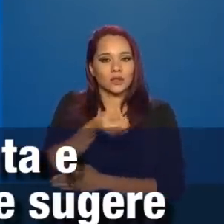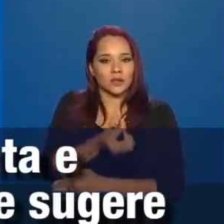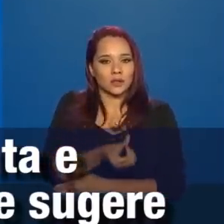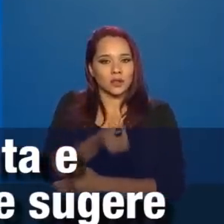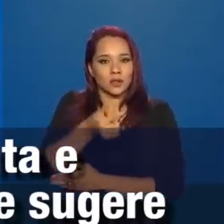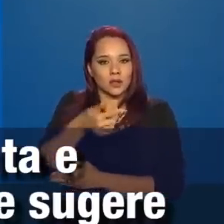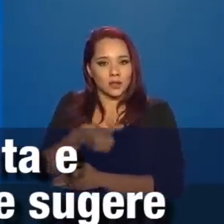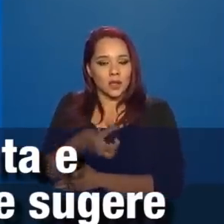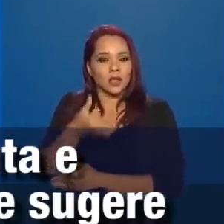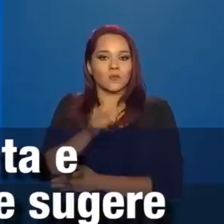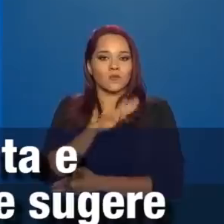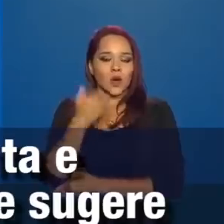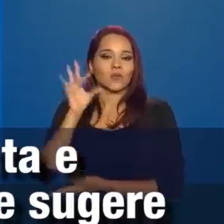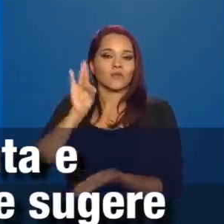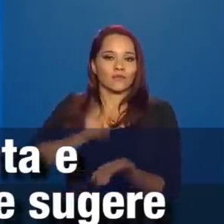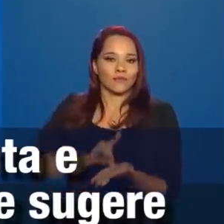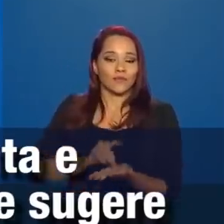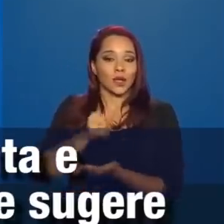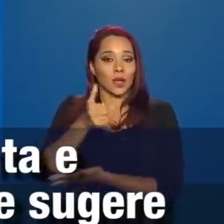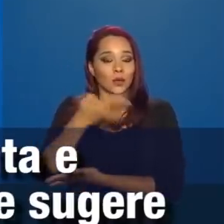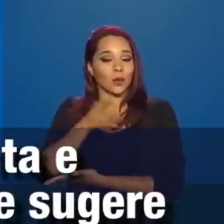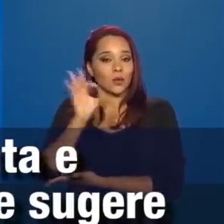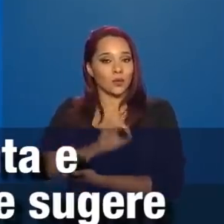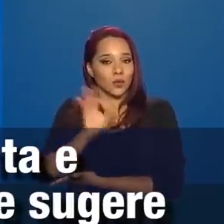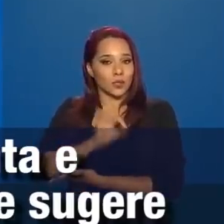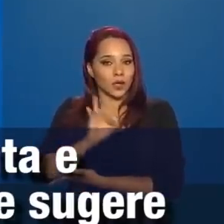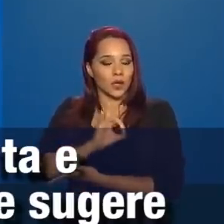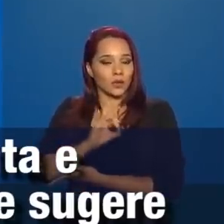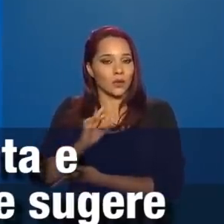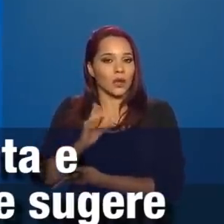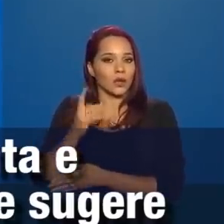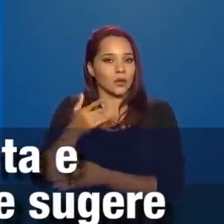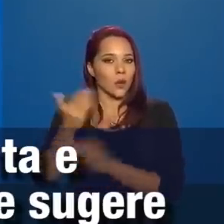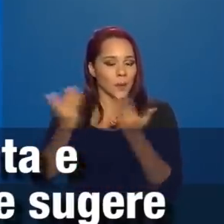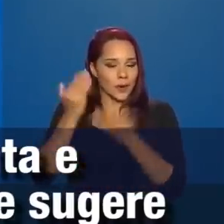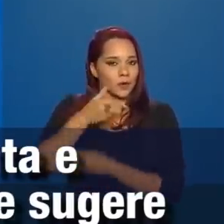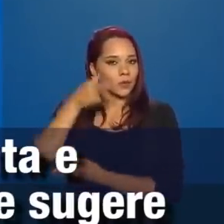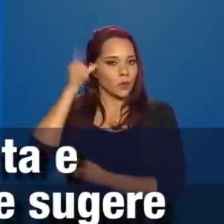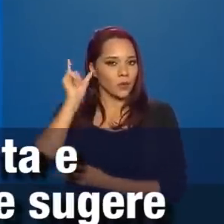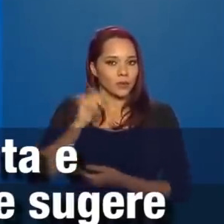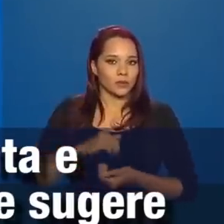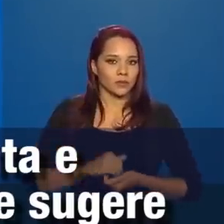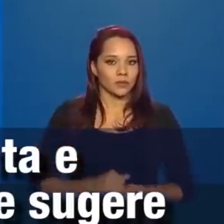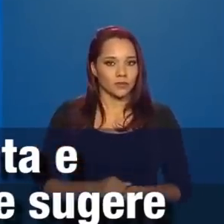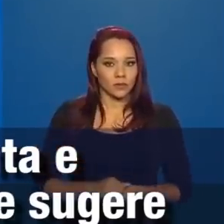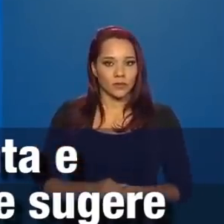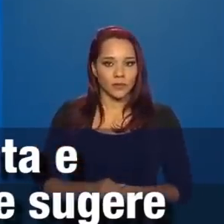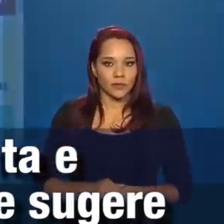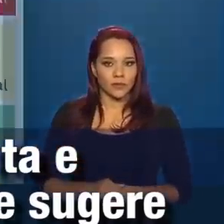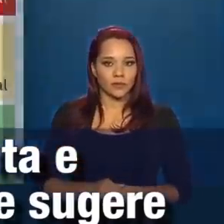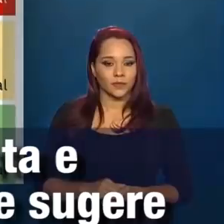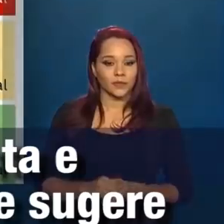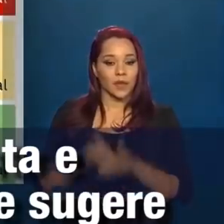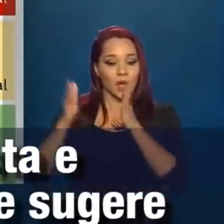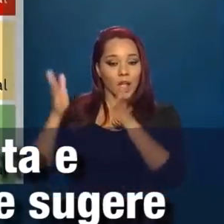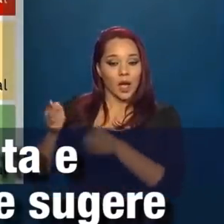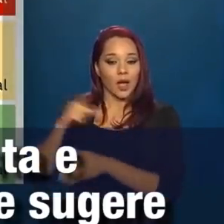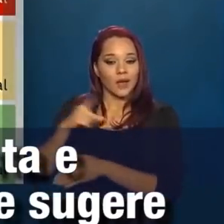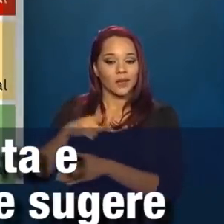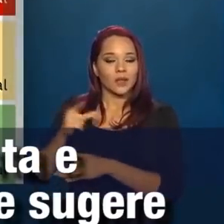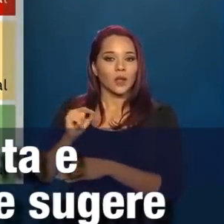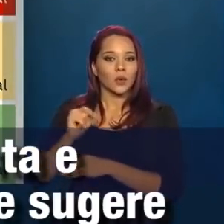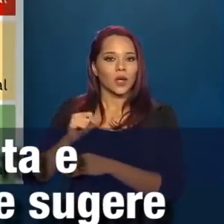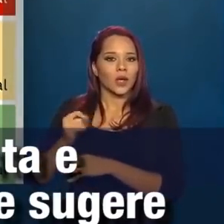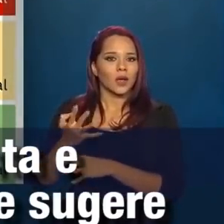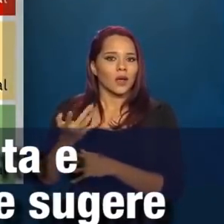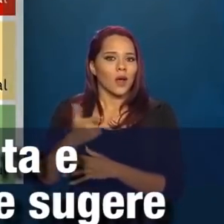óbitos confirmados, 14% de incremento em relação a ontem. Pode passar? Aqui nós temos o